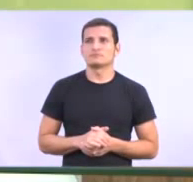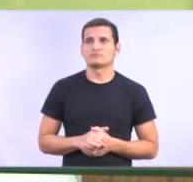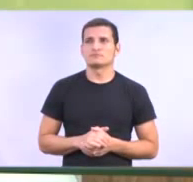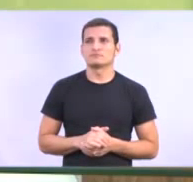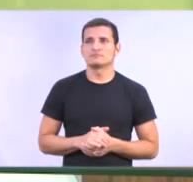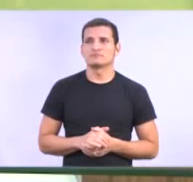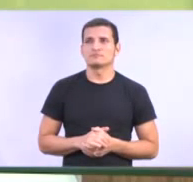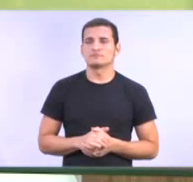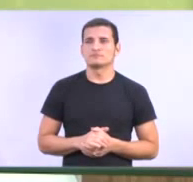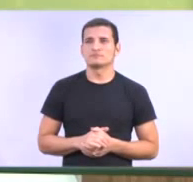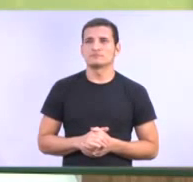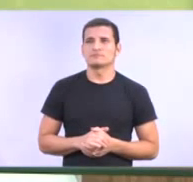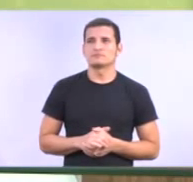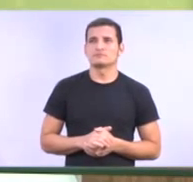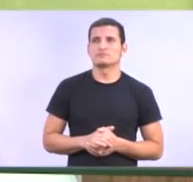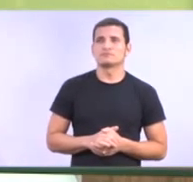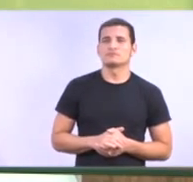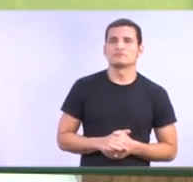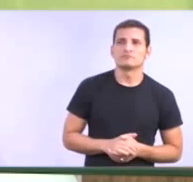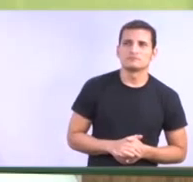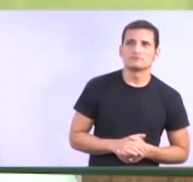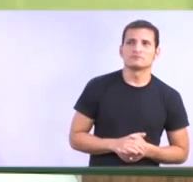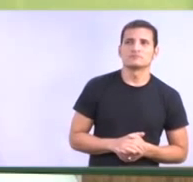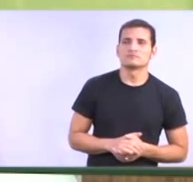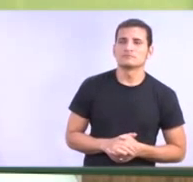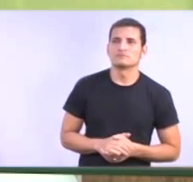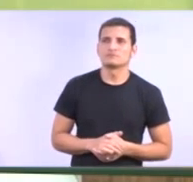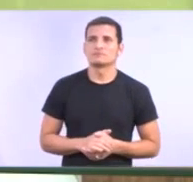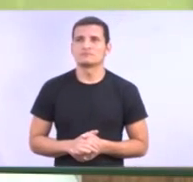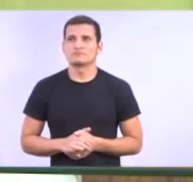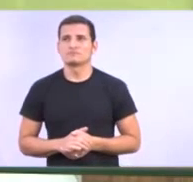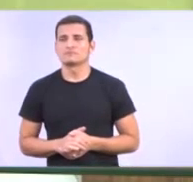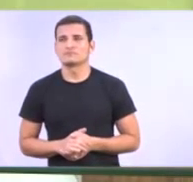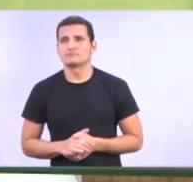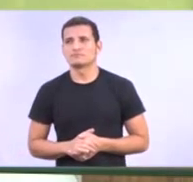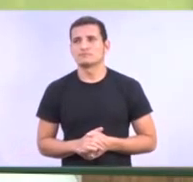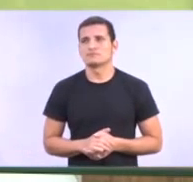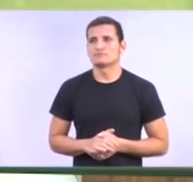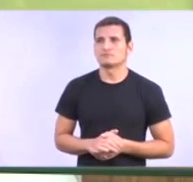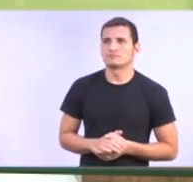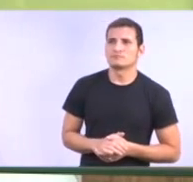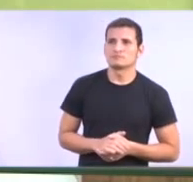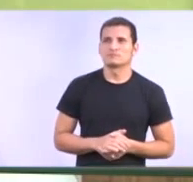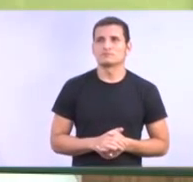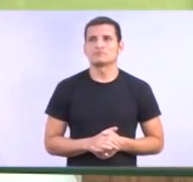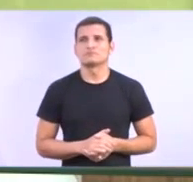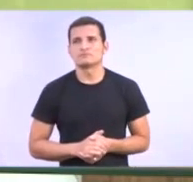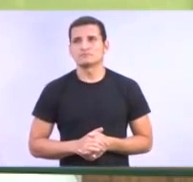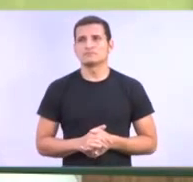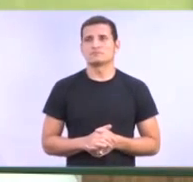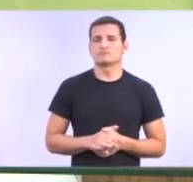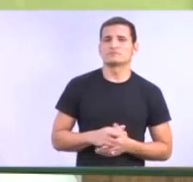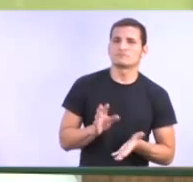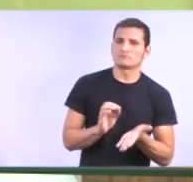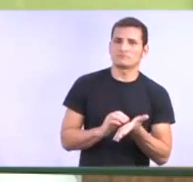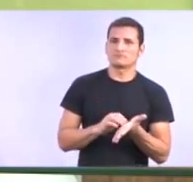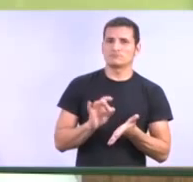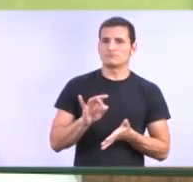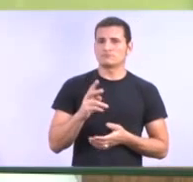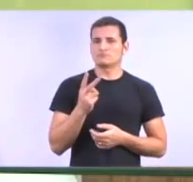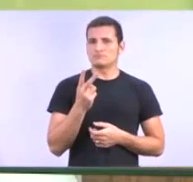chegar no usuário final do computador. Mas você colocou bem, faltou somente as duas